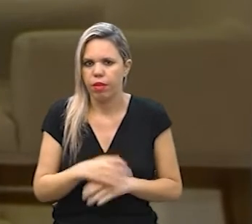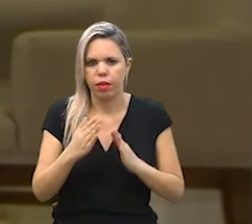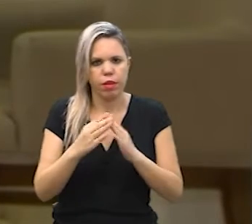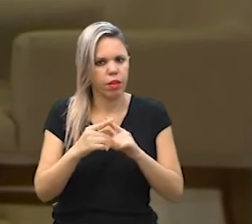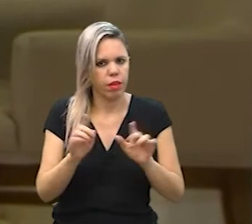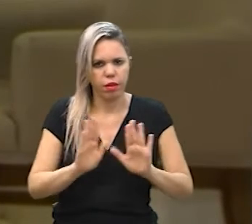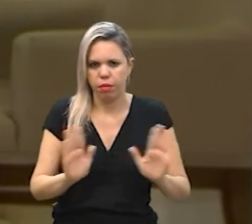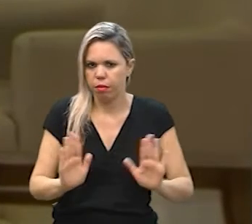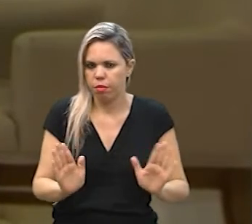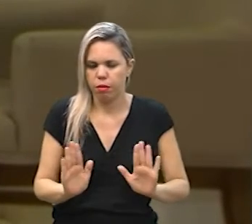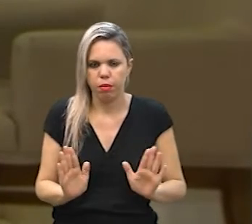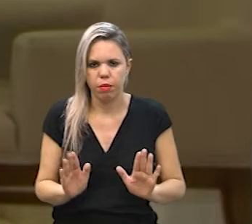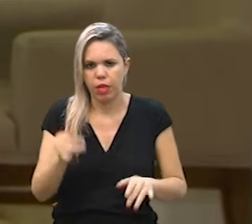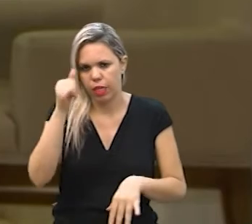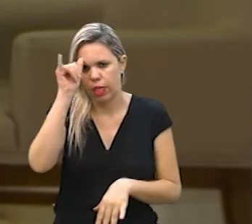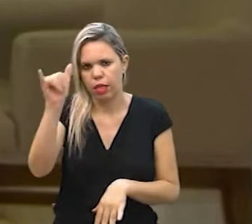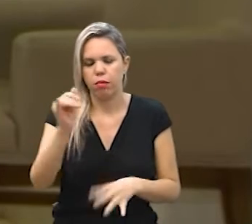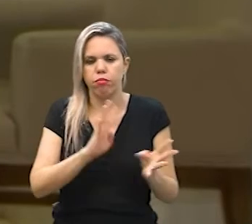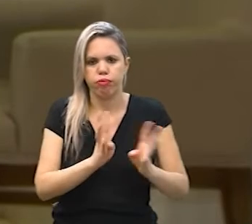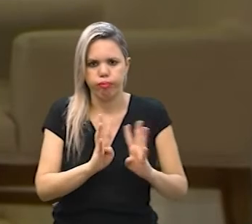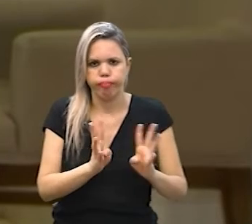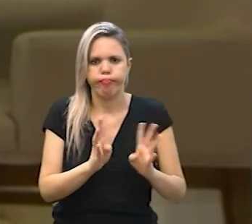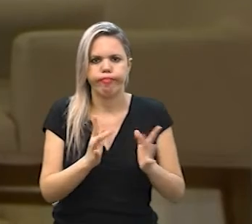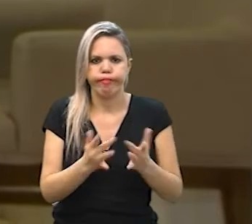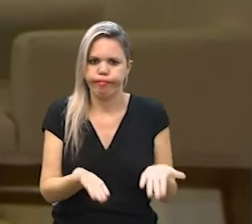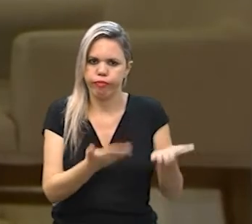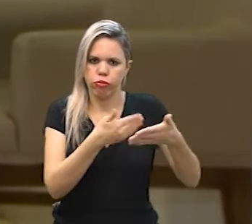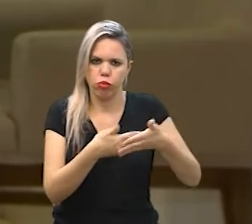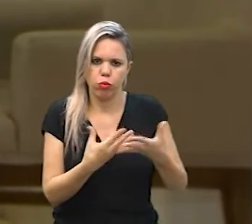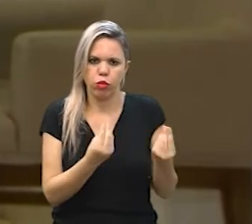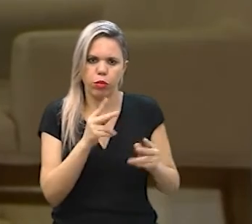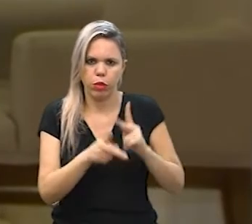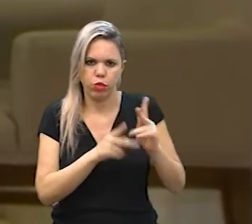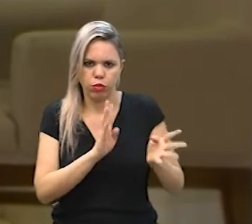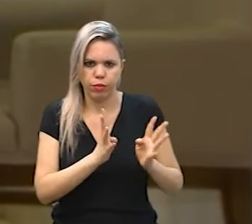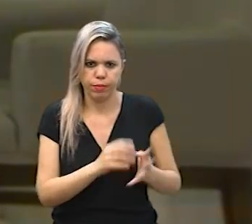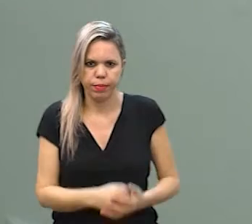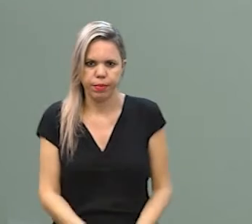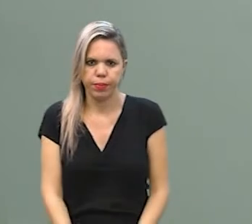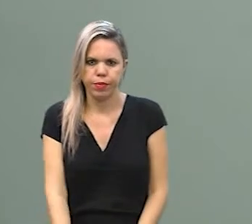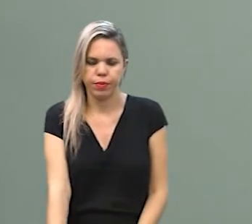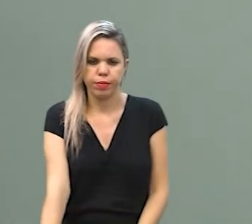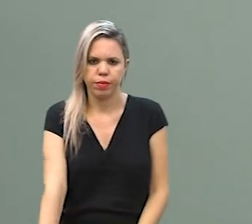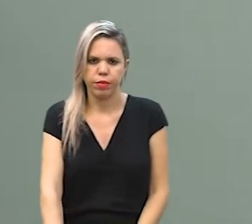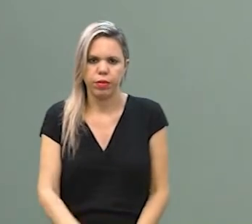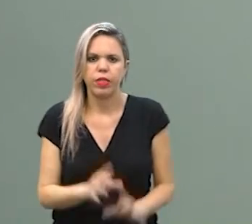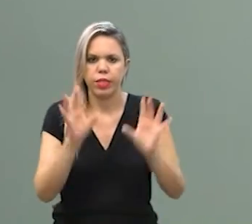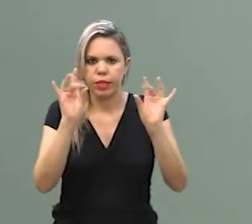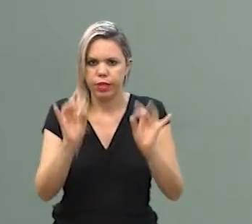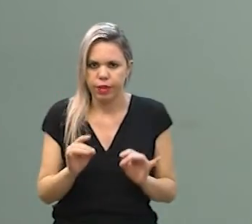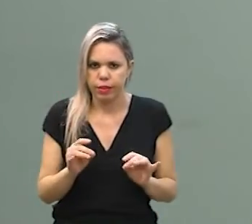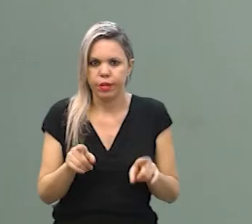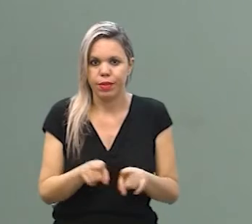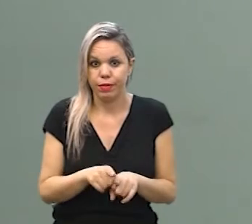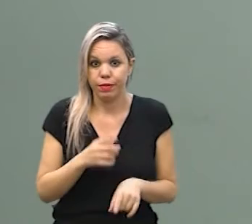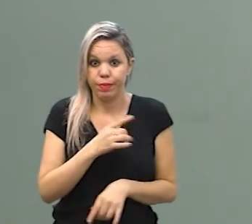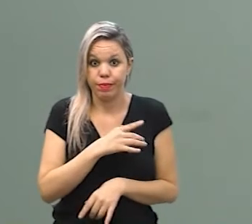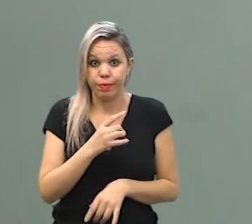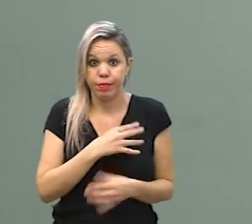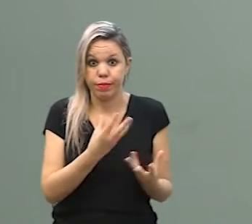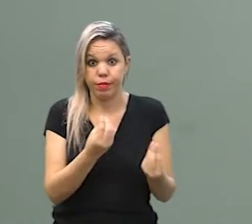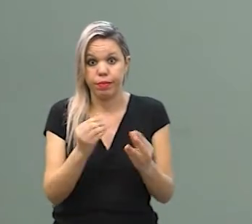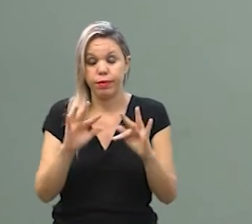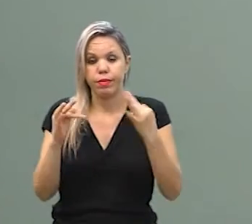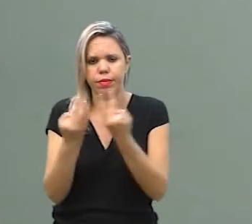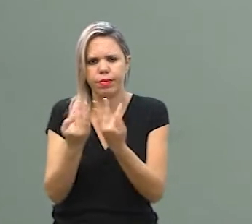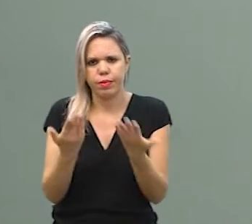igrejas. Deve-se evitar levar um bebê onde tem muita aglomeração. Outro detalhe que dá medo em muito